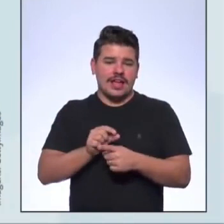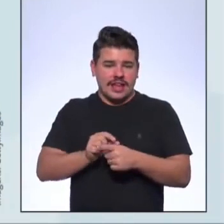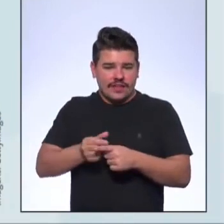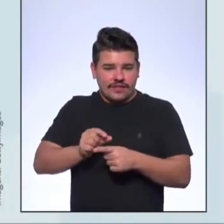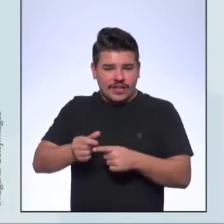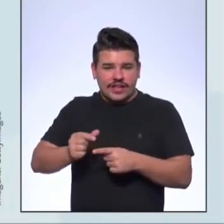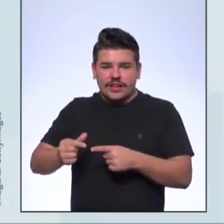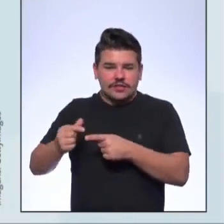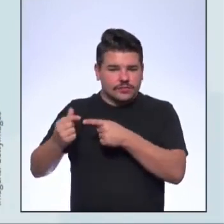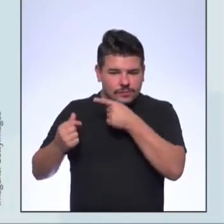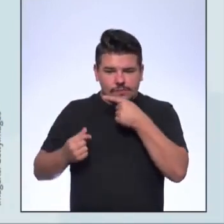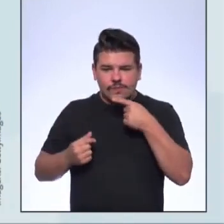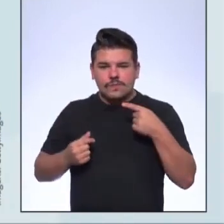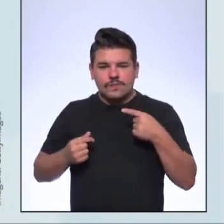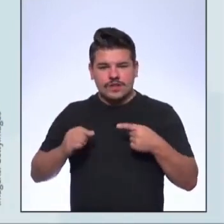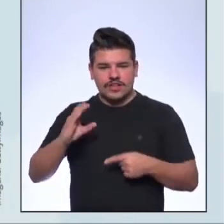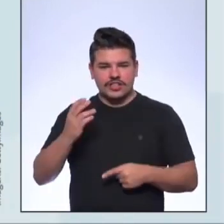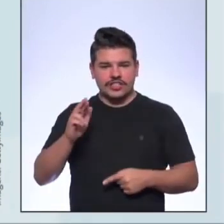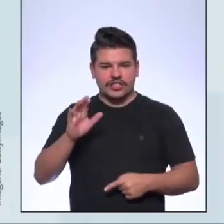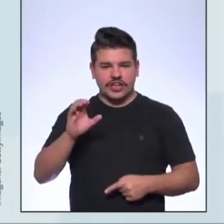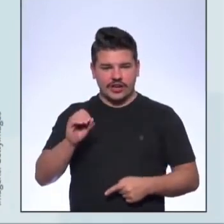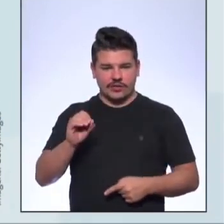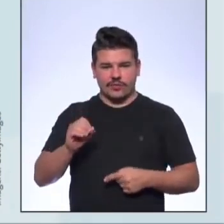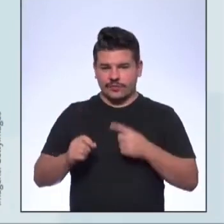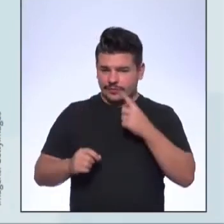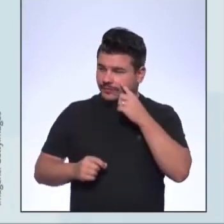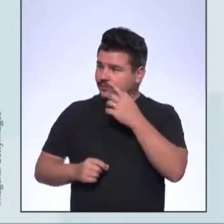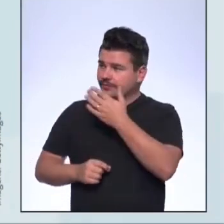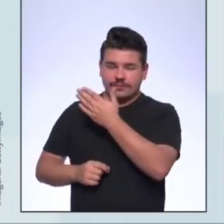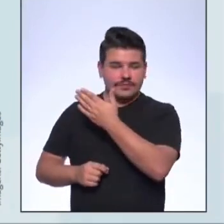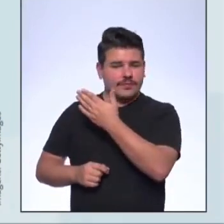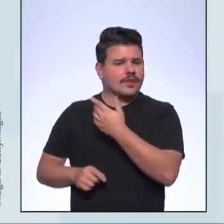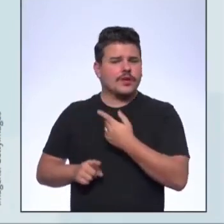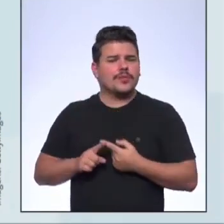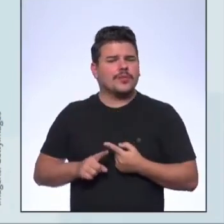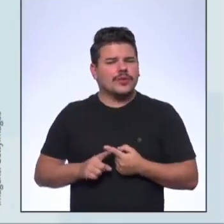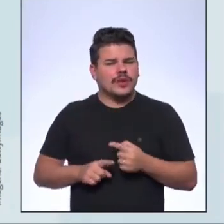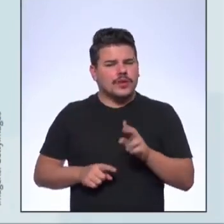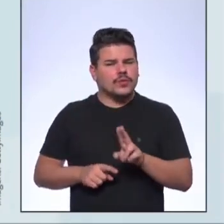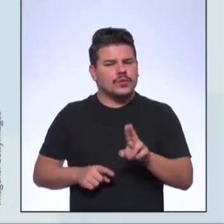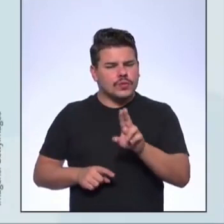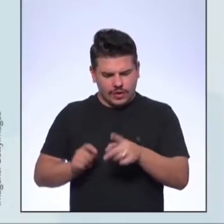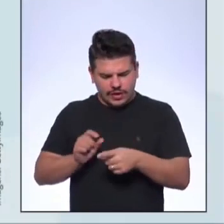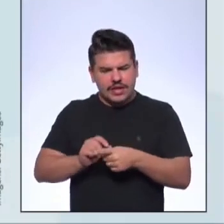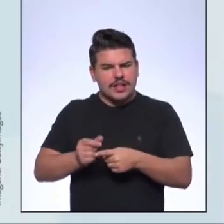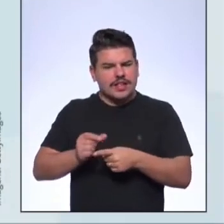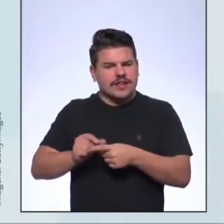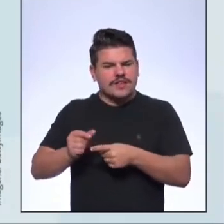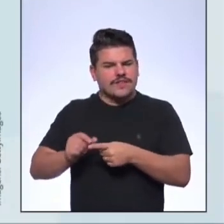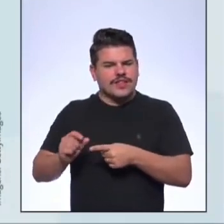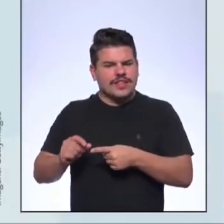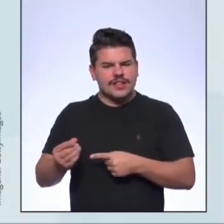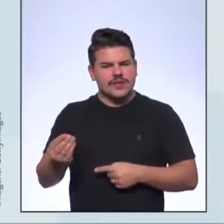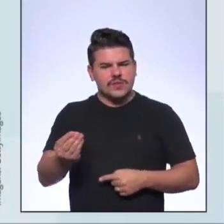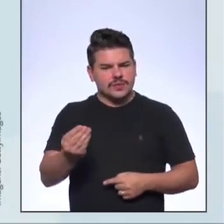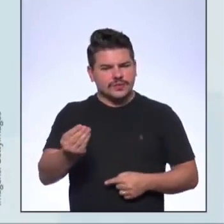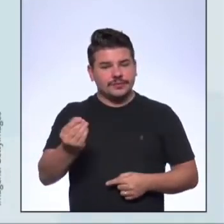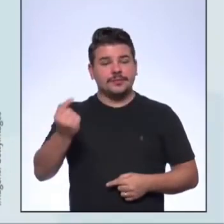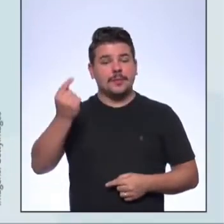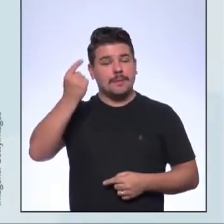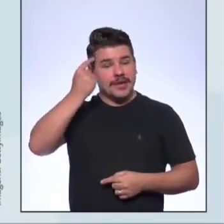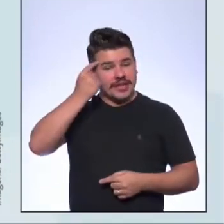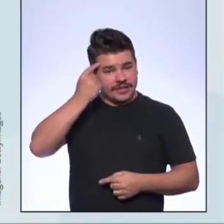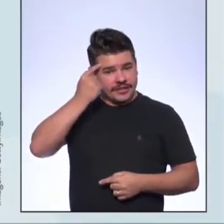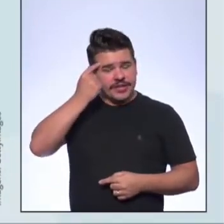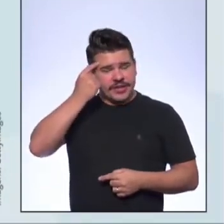de cheiro, Pisum sativum. Por que ele utilizou a ervilha? Então, vamos pensar aqui nas características, né,